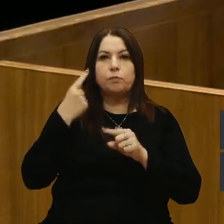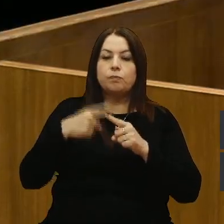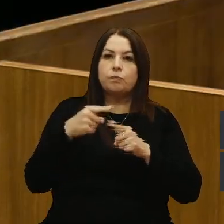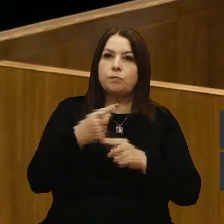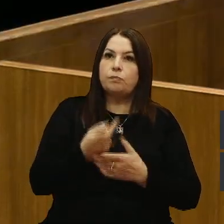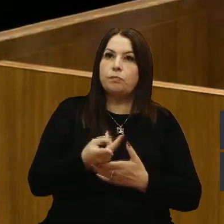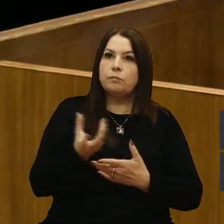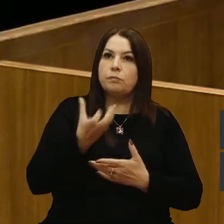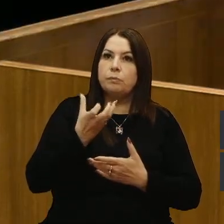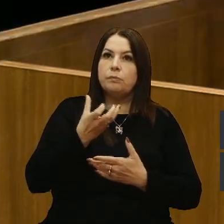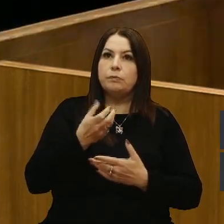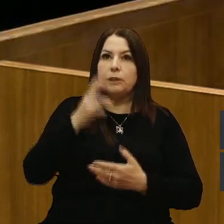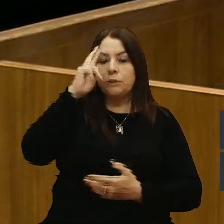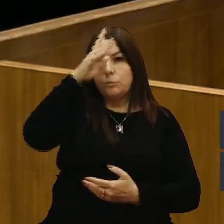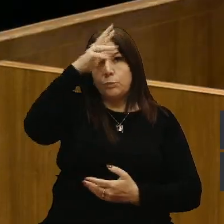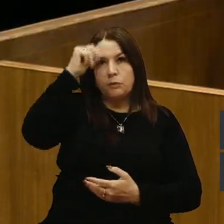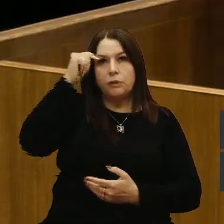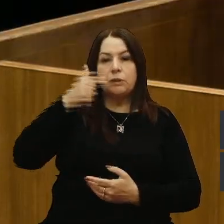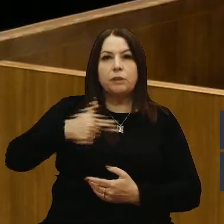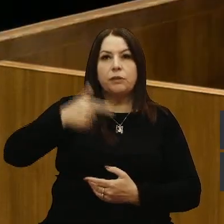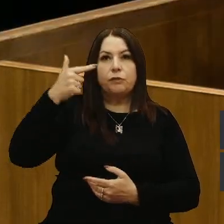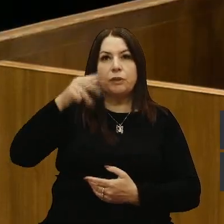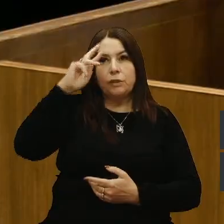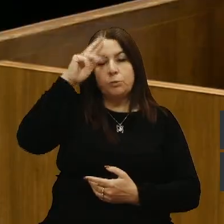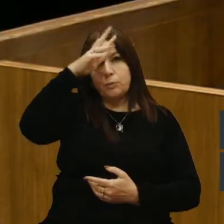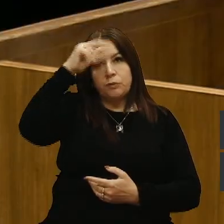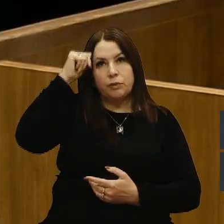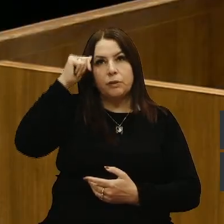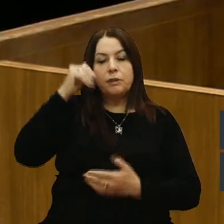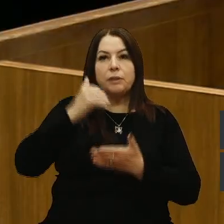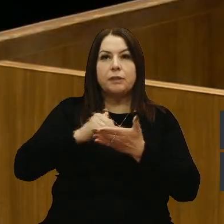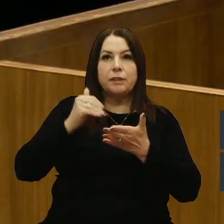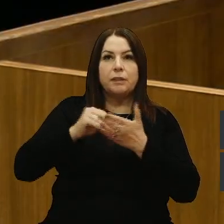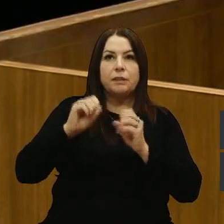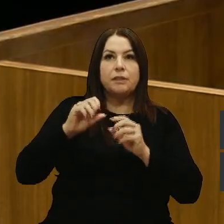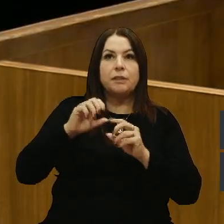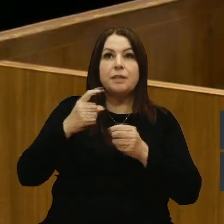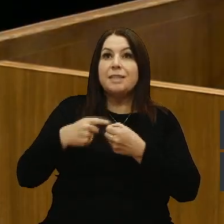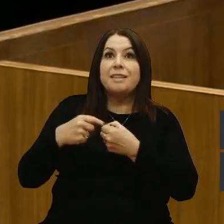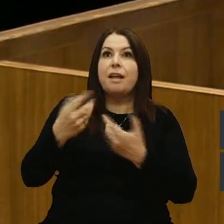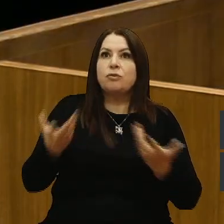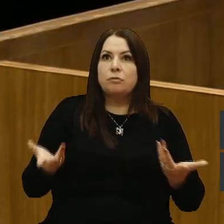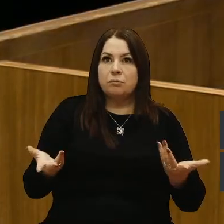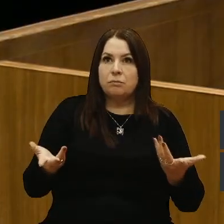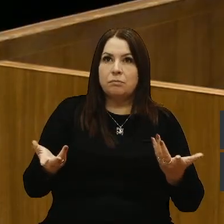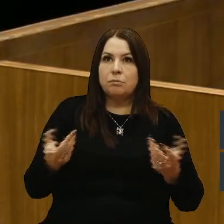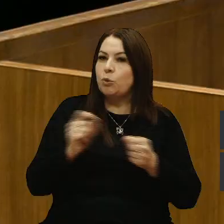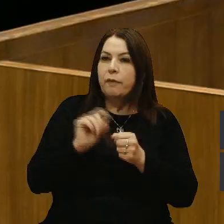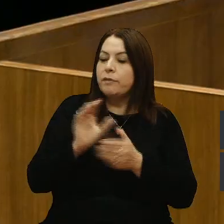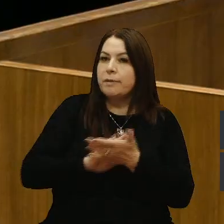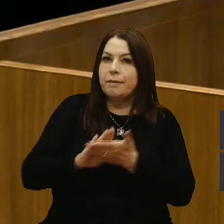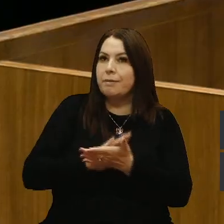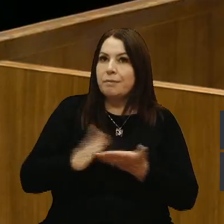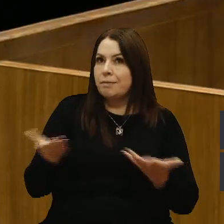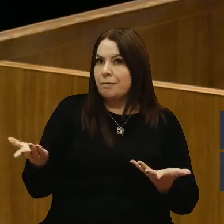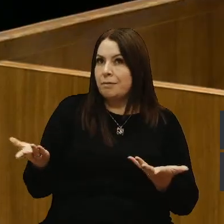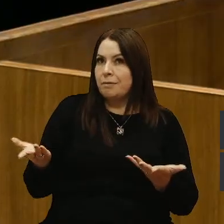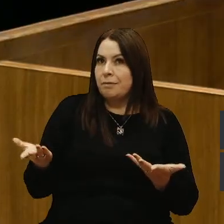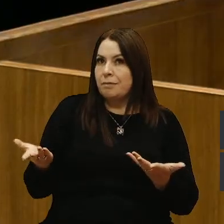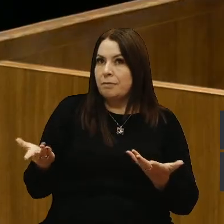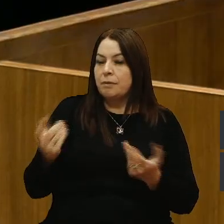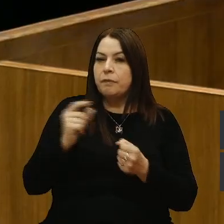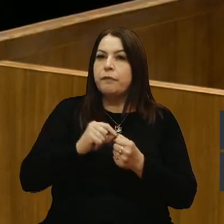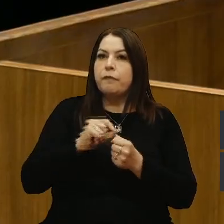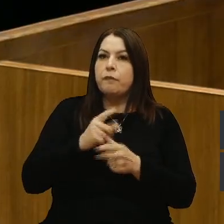que quiseram ser prefeito, vice? Por que querem ser secretário dessa cidade? Porque não querem fazer nada. Só vão